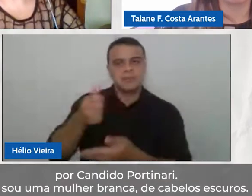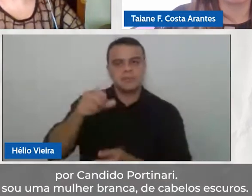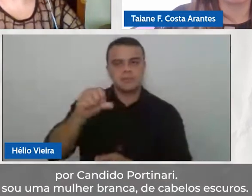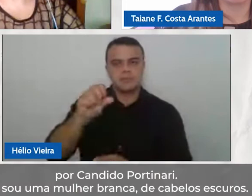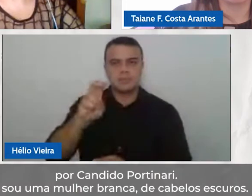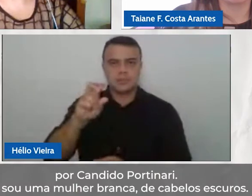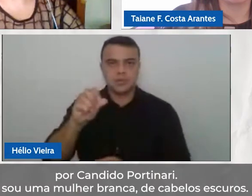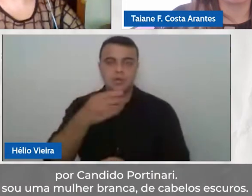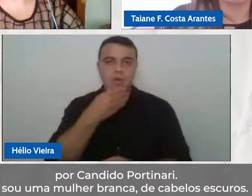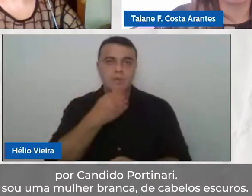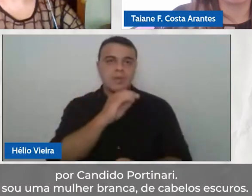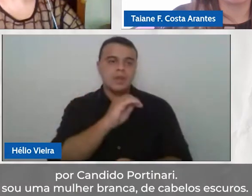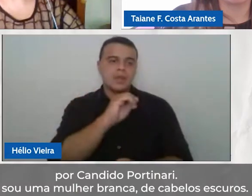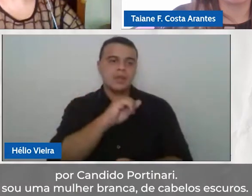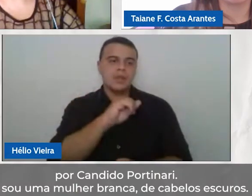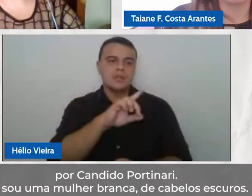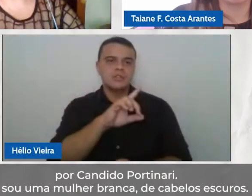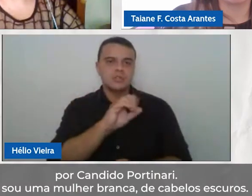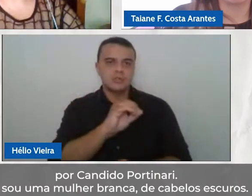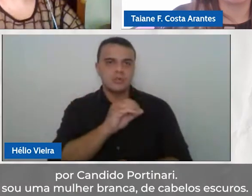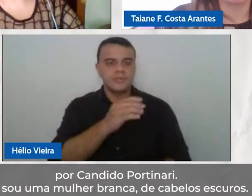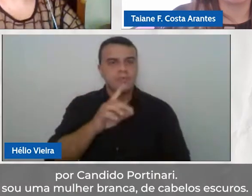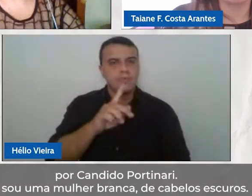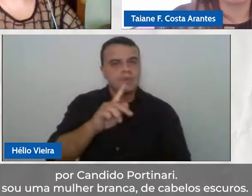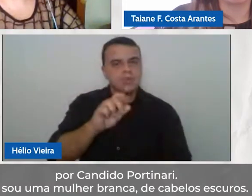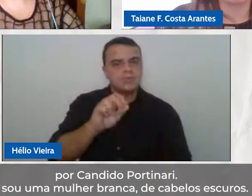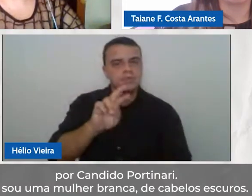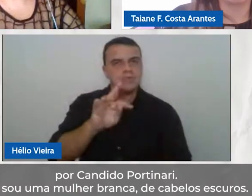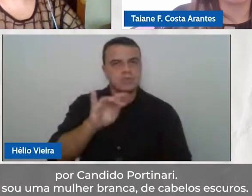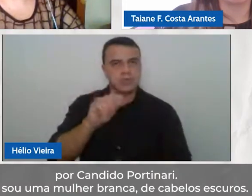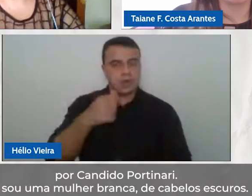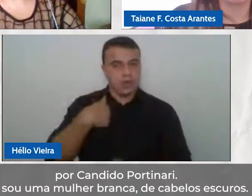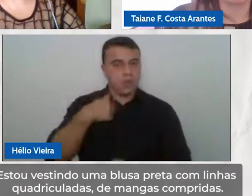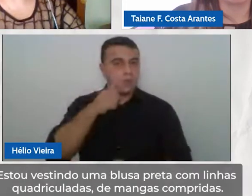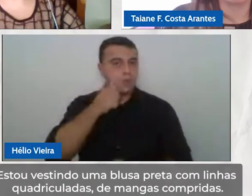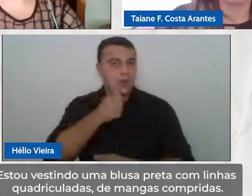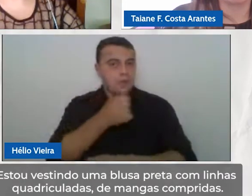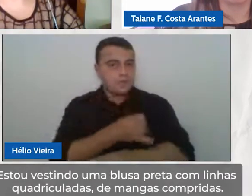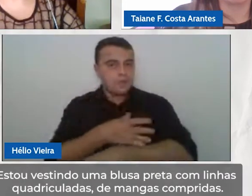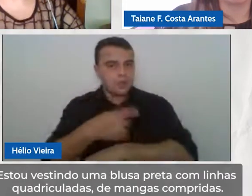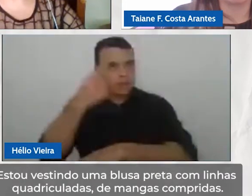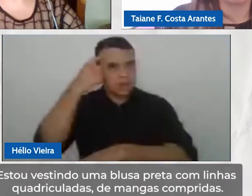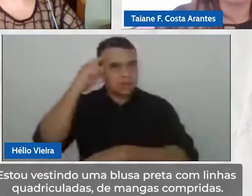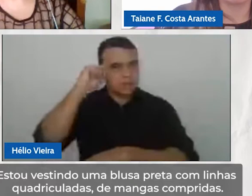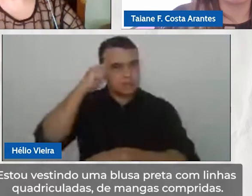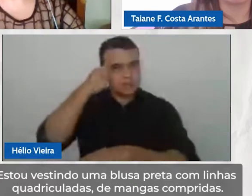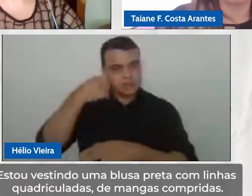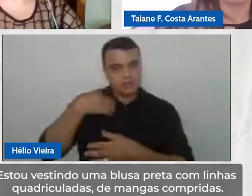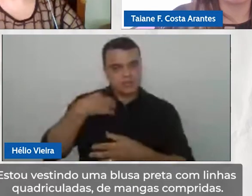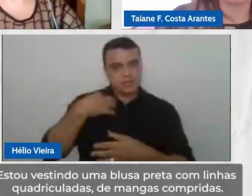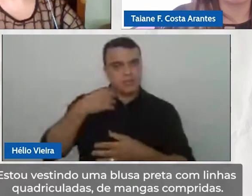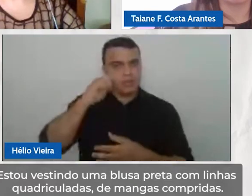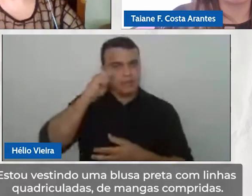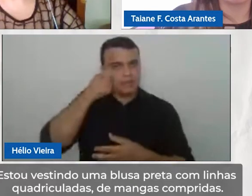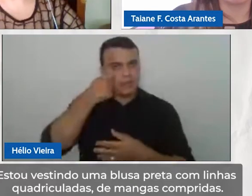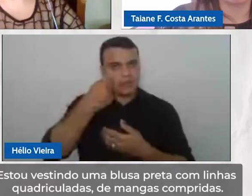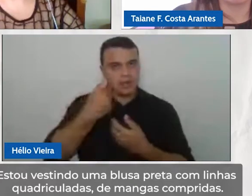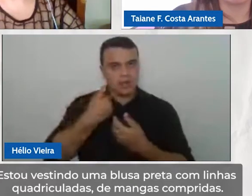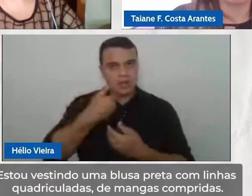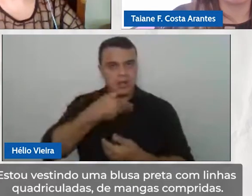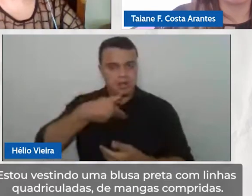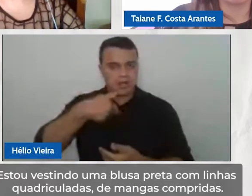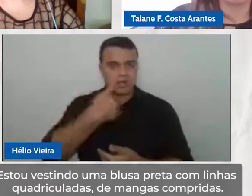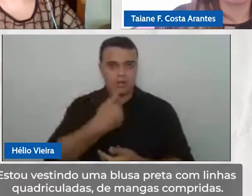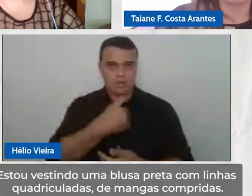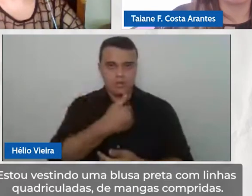Cândido Portinari. Eu sou uma mulher branca de cabelos escuros. Estou vestindo uma blusa preta com linhas quadriculadas